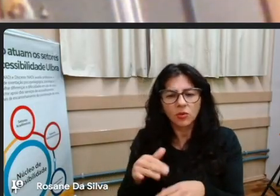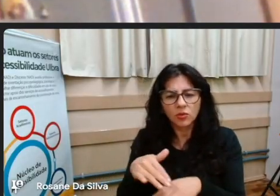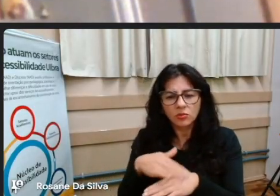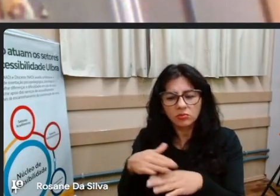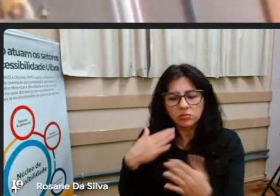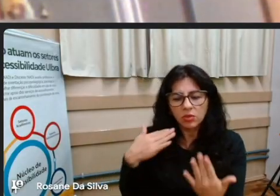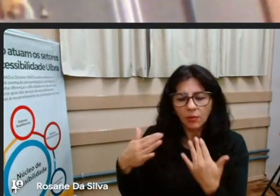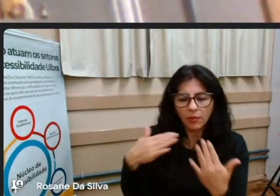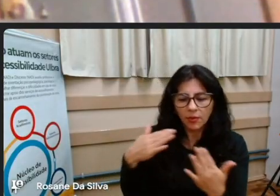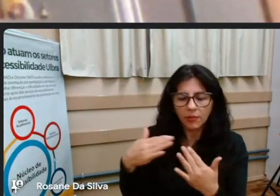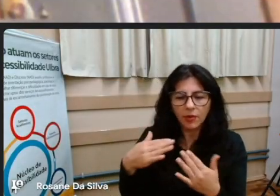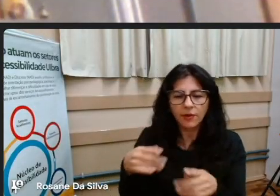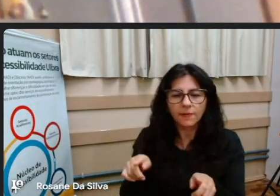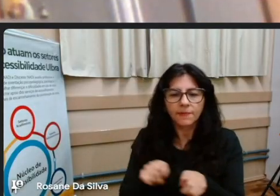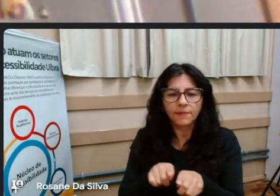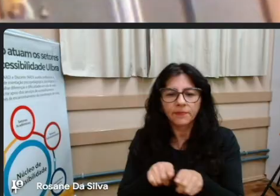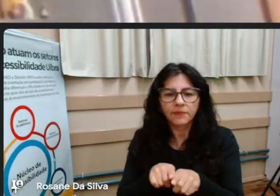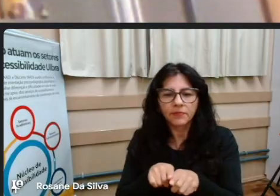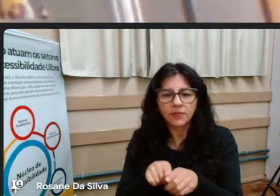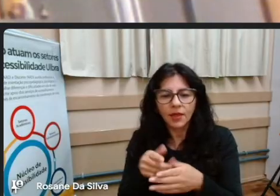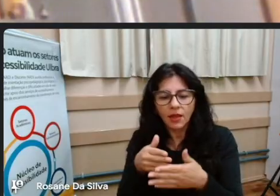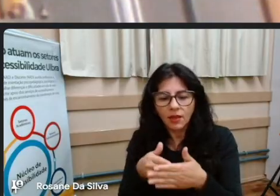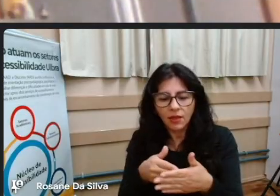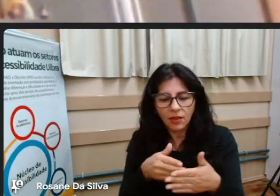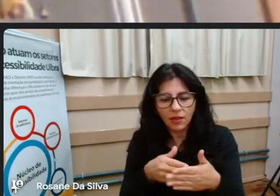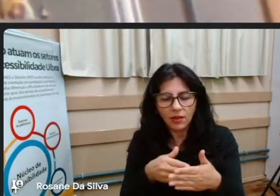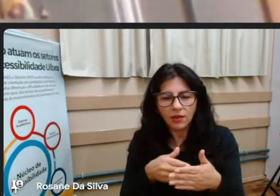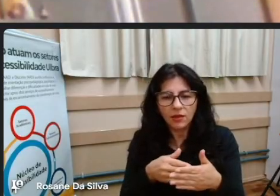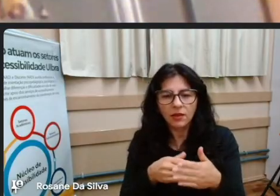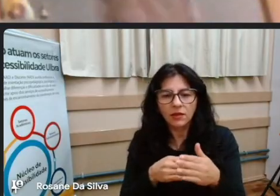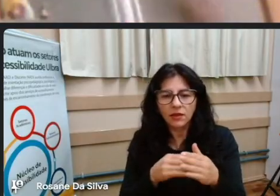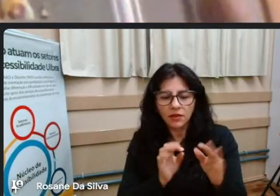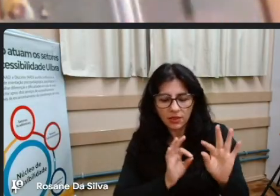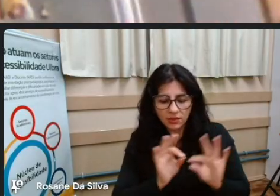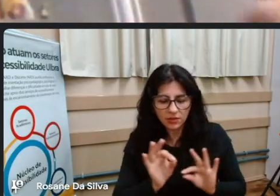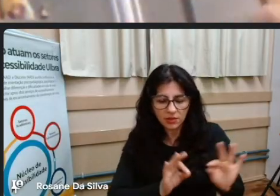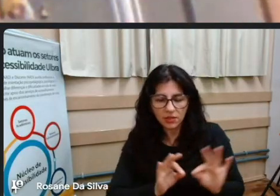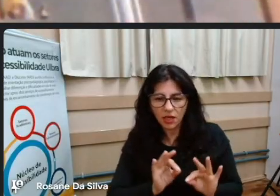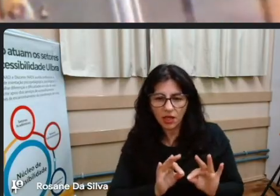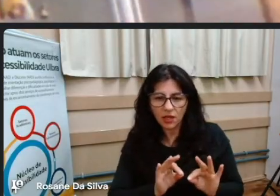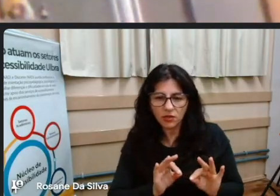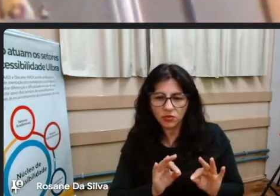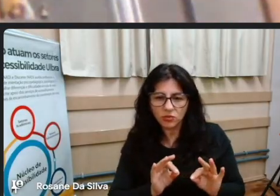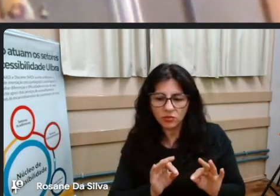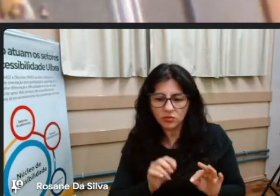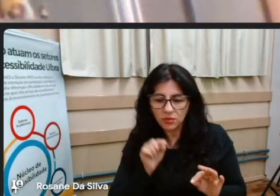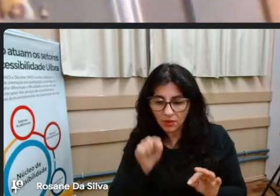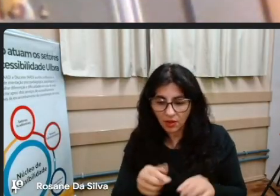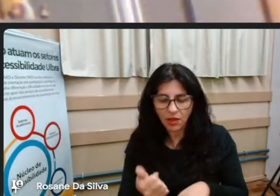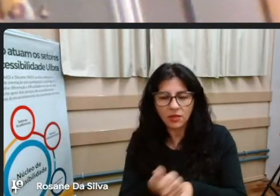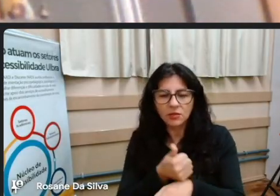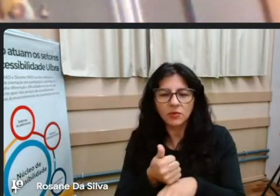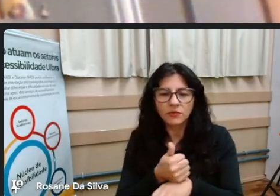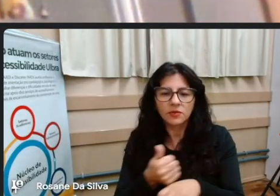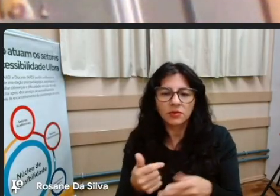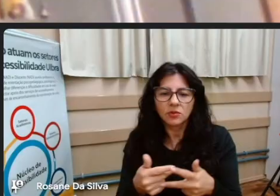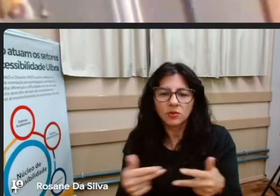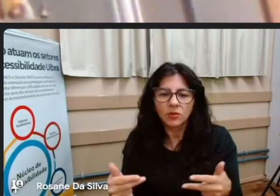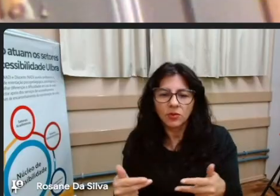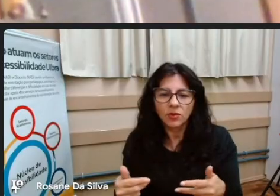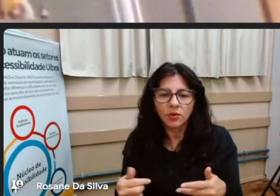gente discute muito isso né e os limites digamos assim se a gente considerar éticos e estéticos dessa dessa